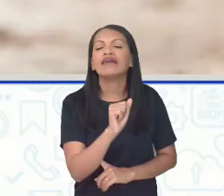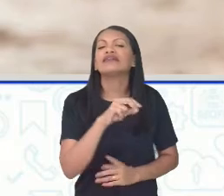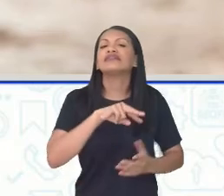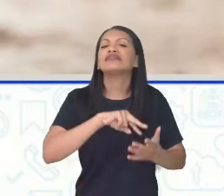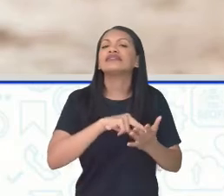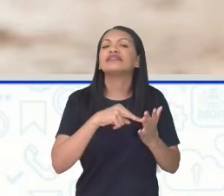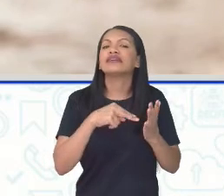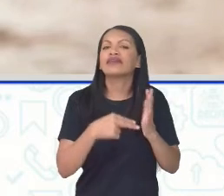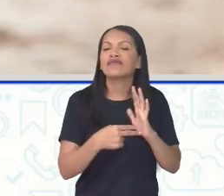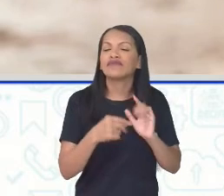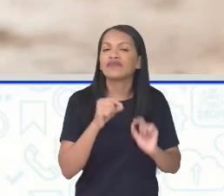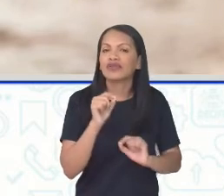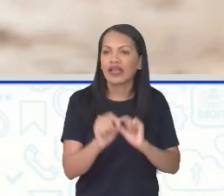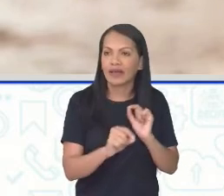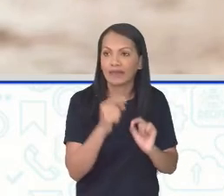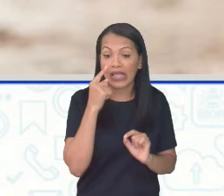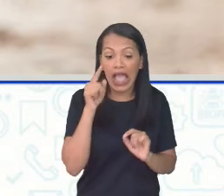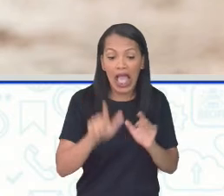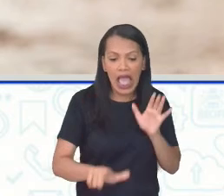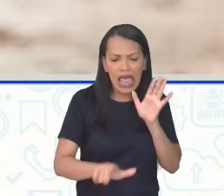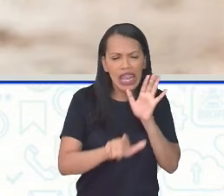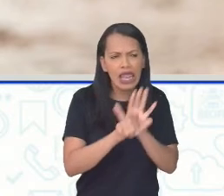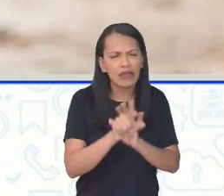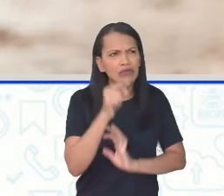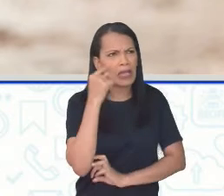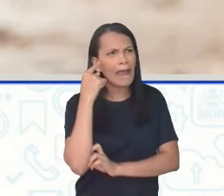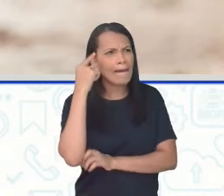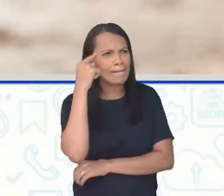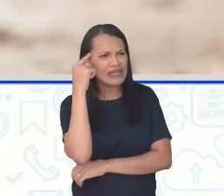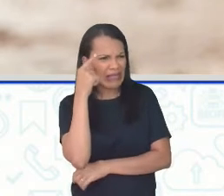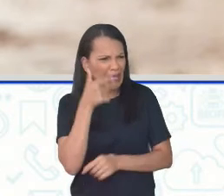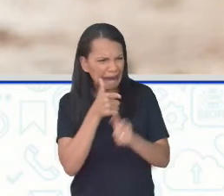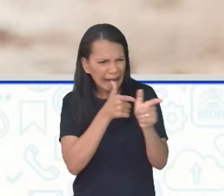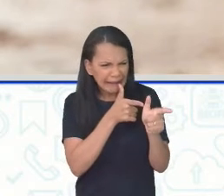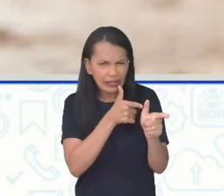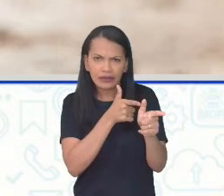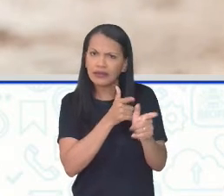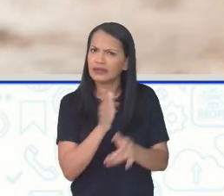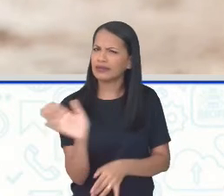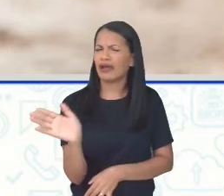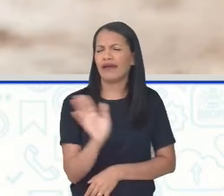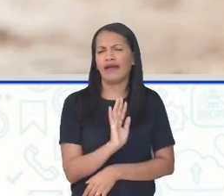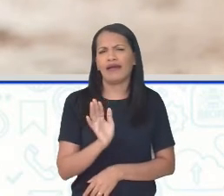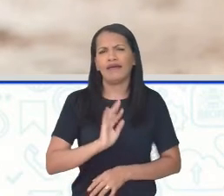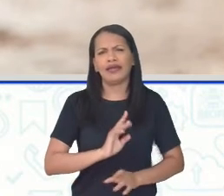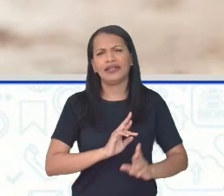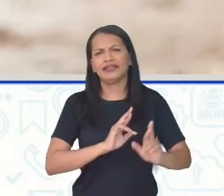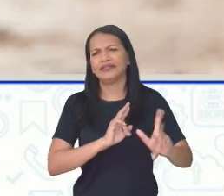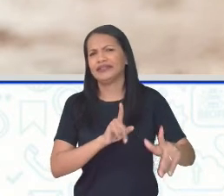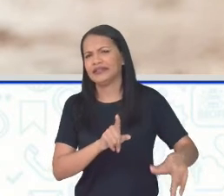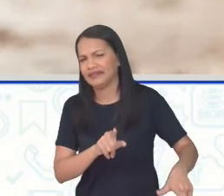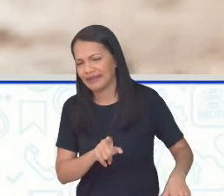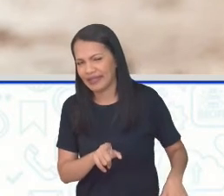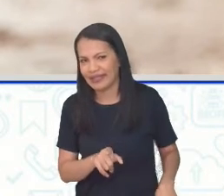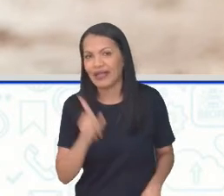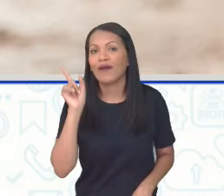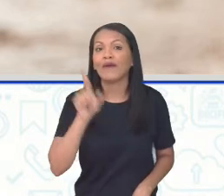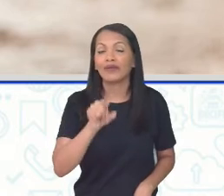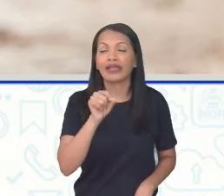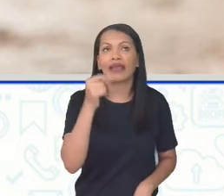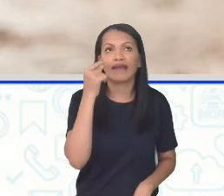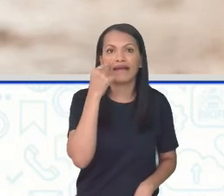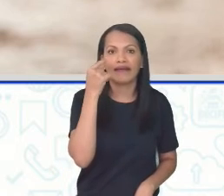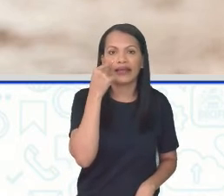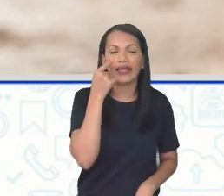que permitia. Então, aí você pensa, aí a sua mente já traz outras situações, que